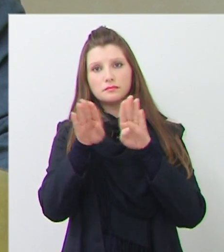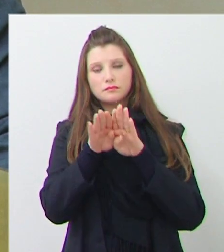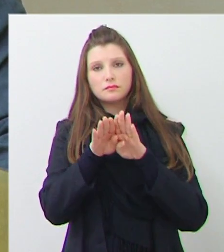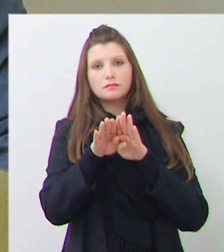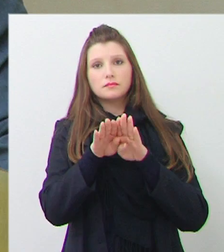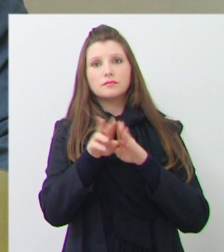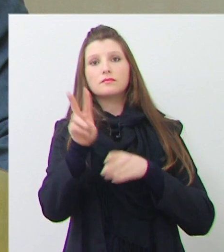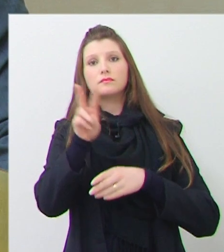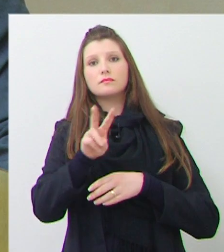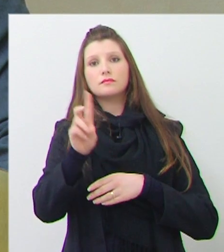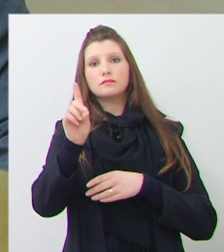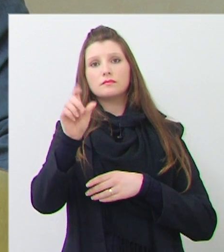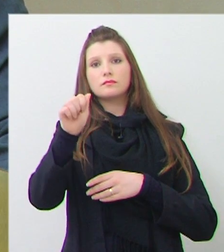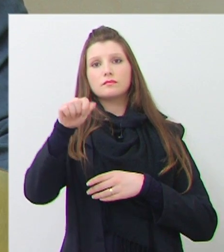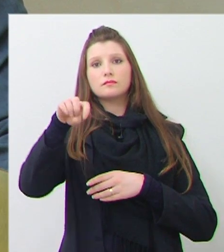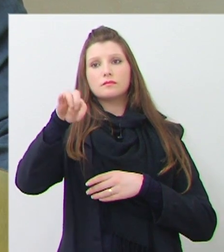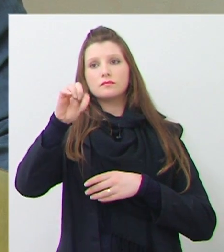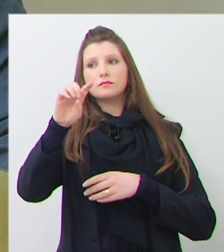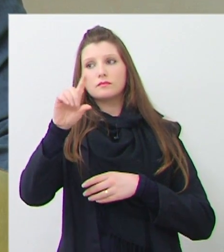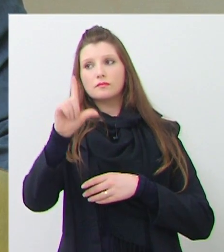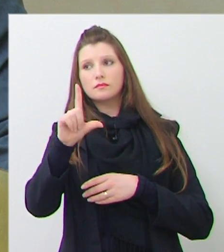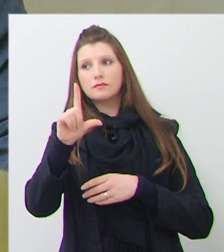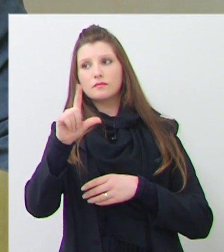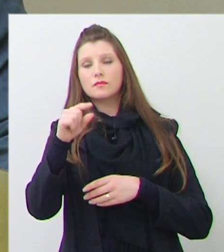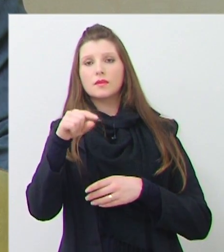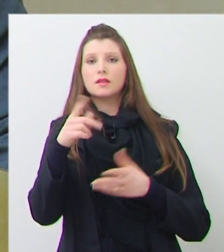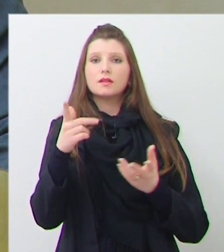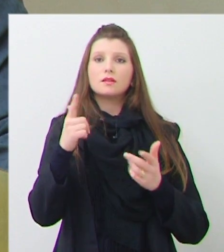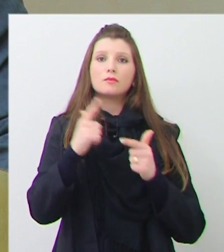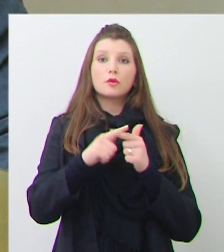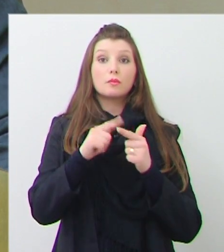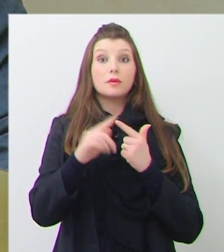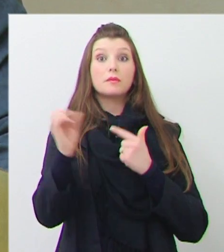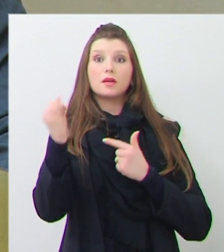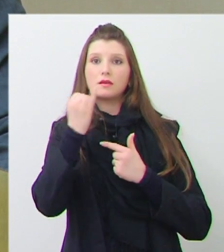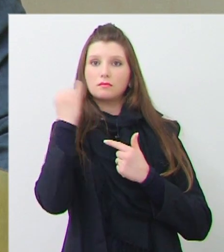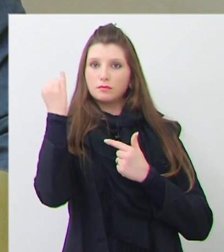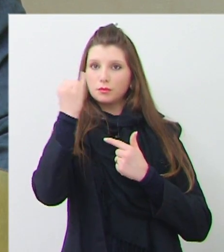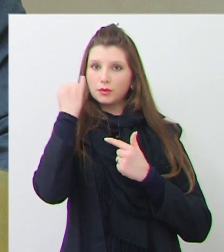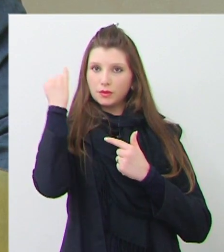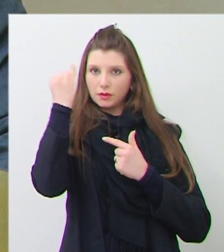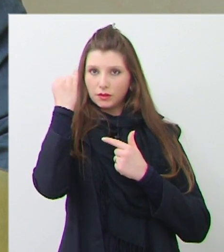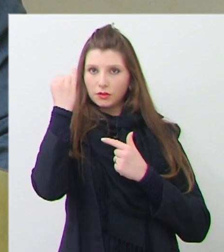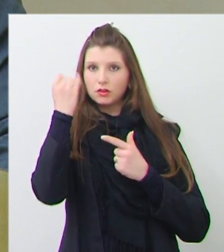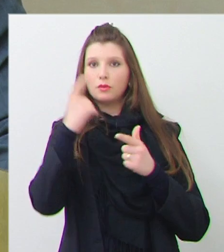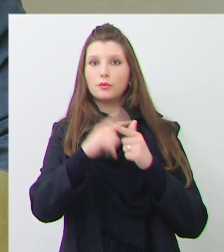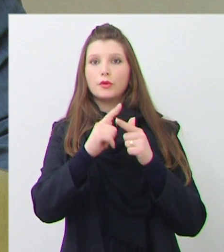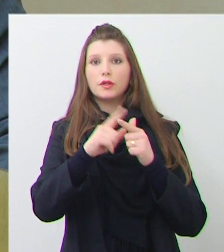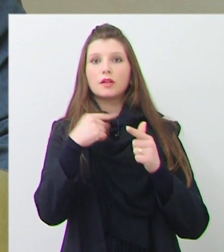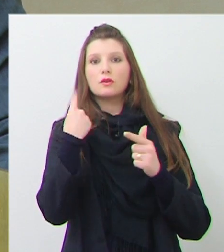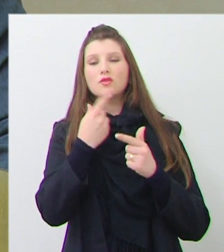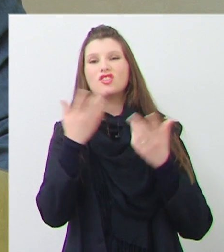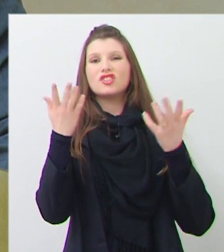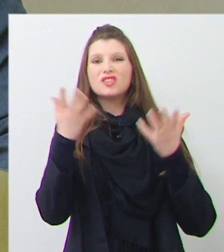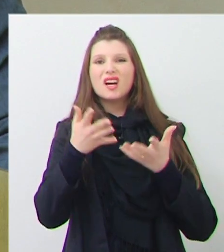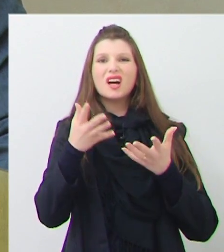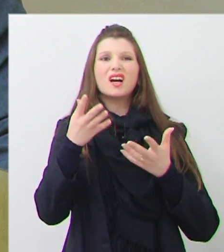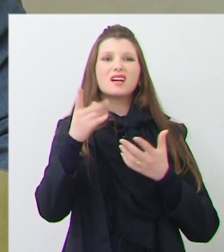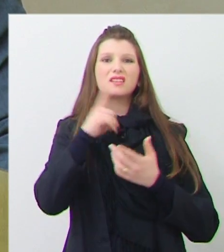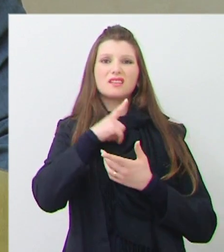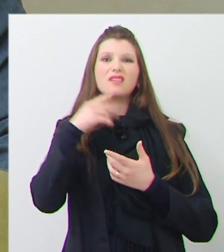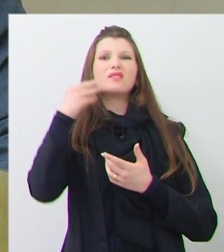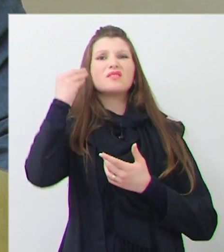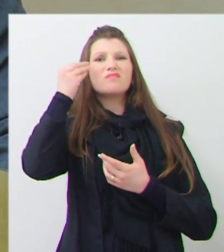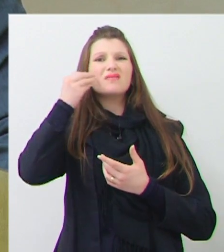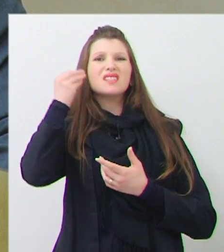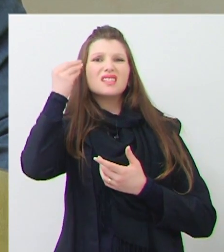Daniel, esse assunto é muito importante, porque nós já tivemos experiência quando era em Florianópolis e a coisa